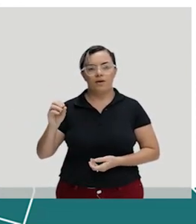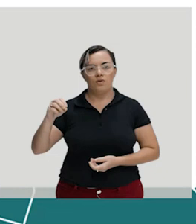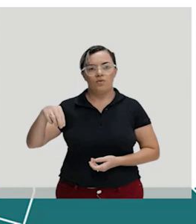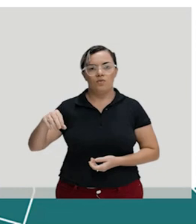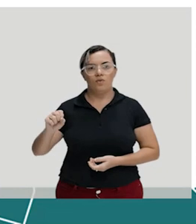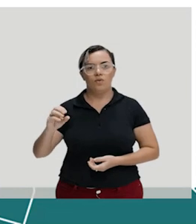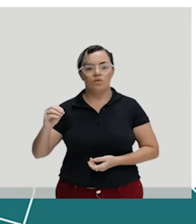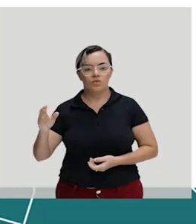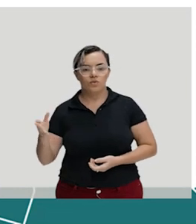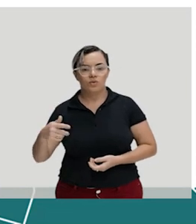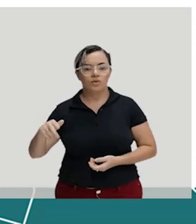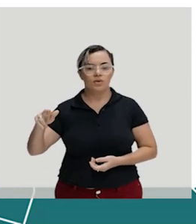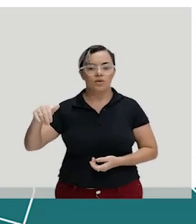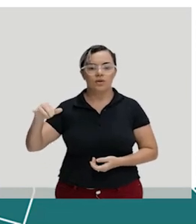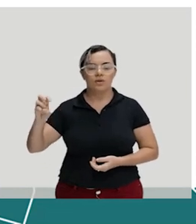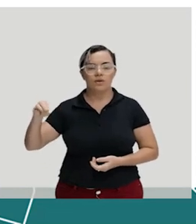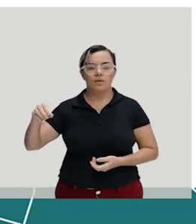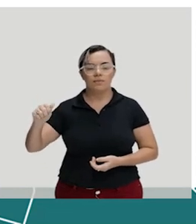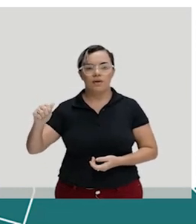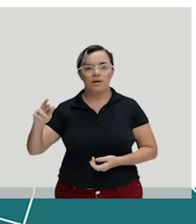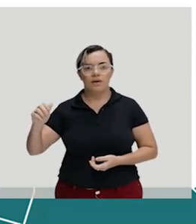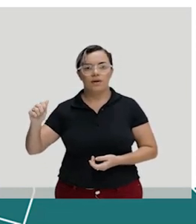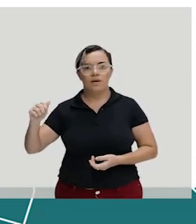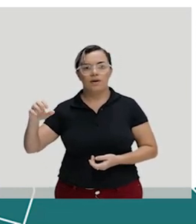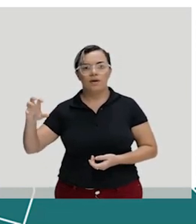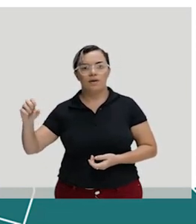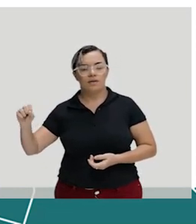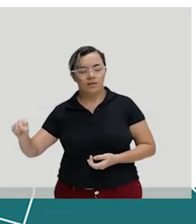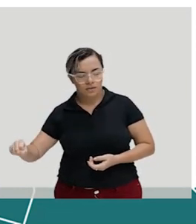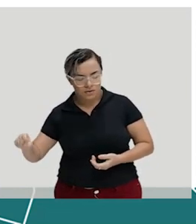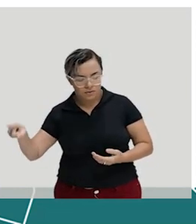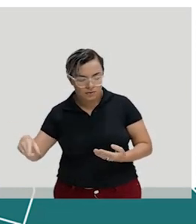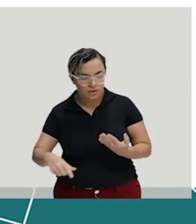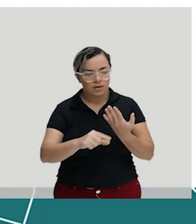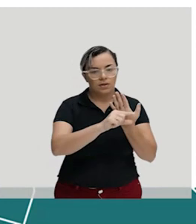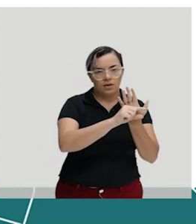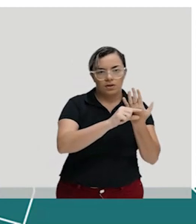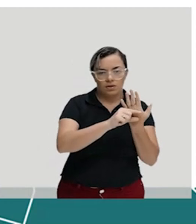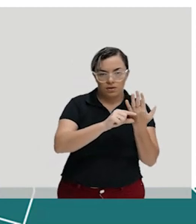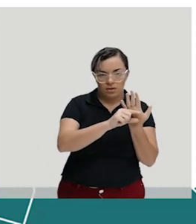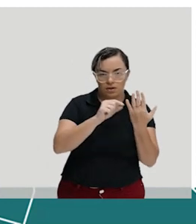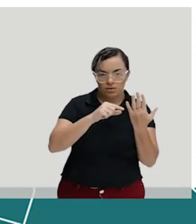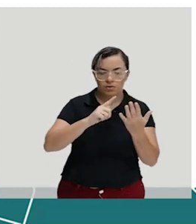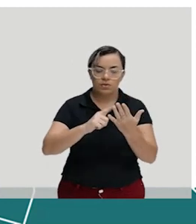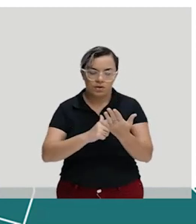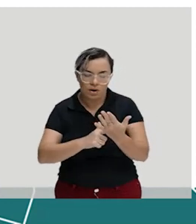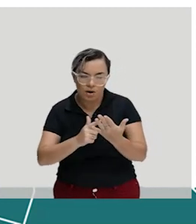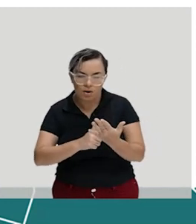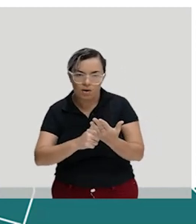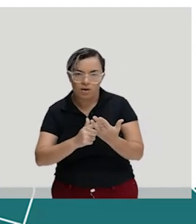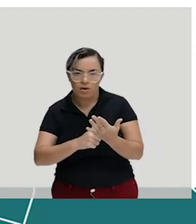fez bastantes obras líricas o centenário das Dores